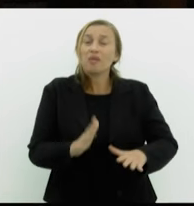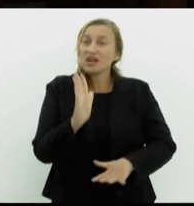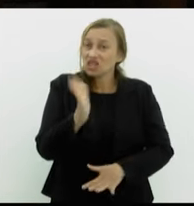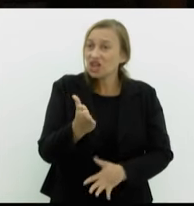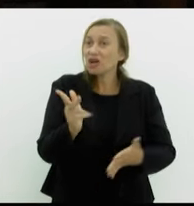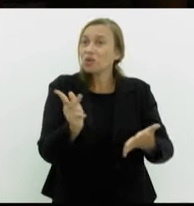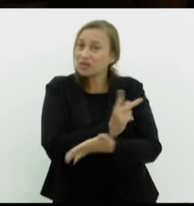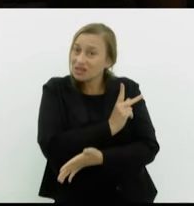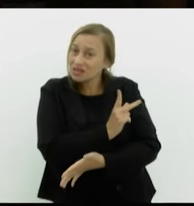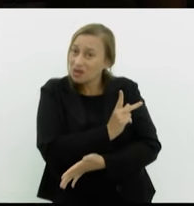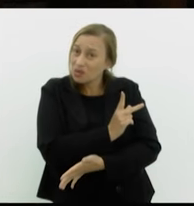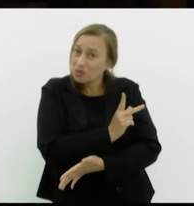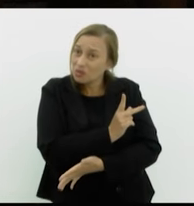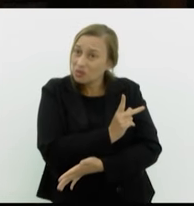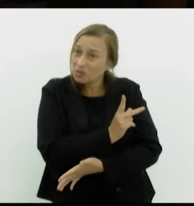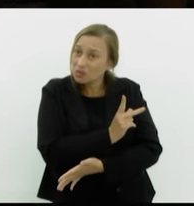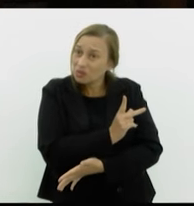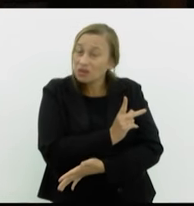ter,